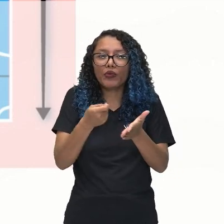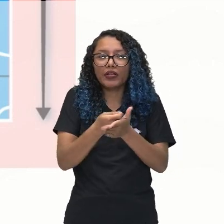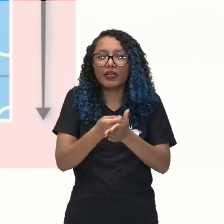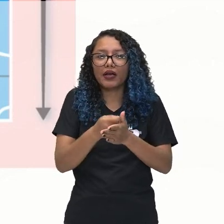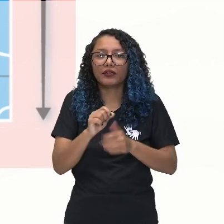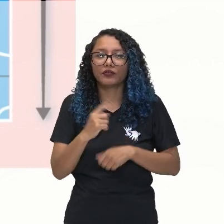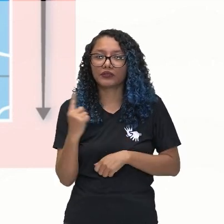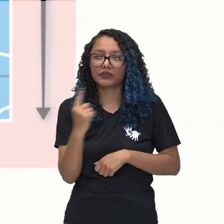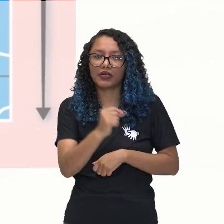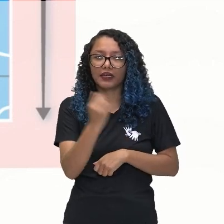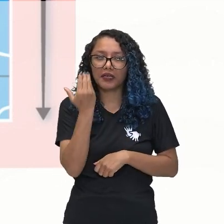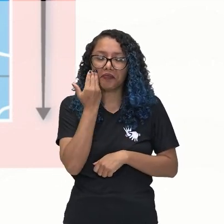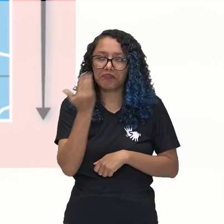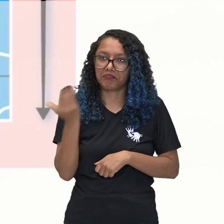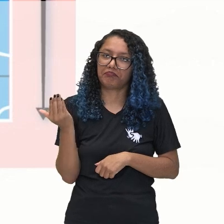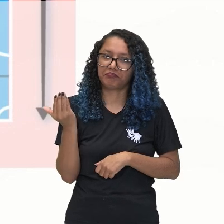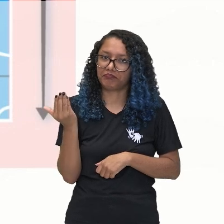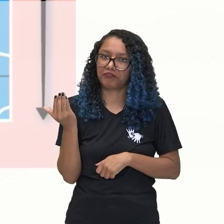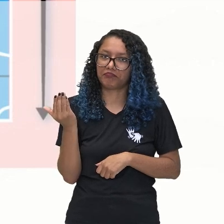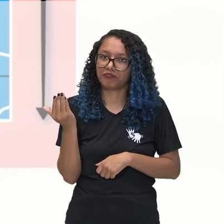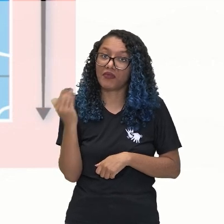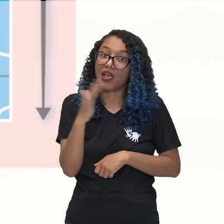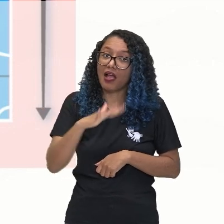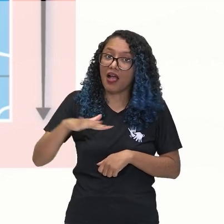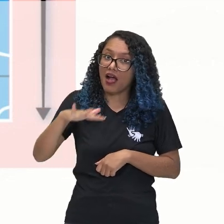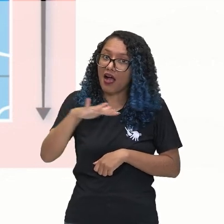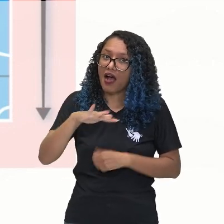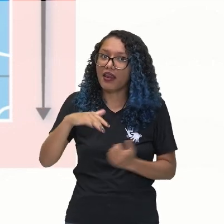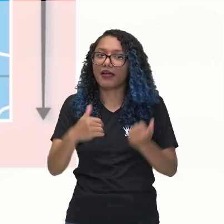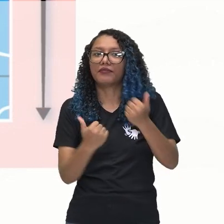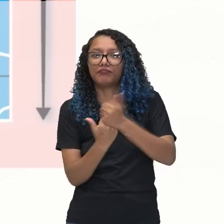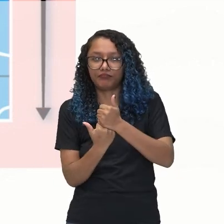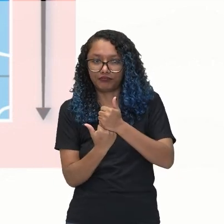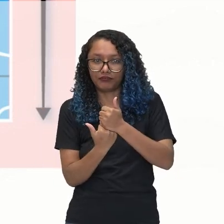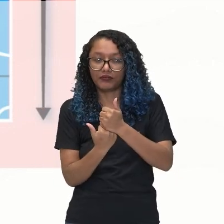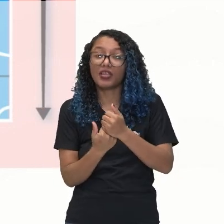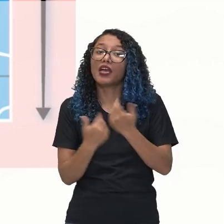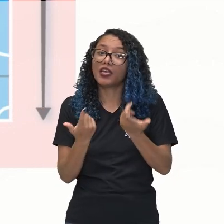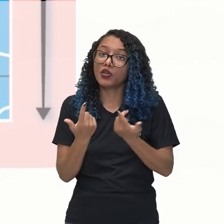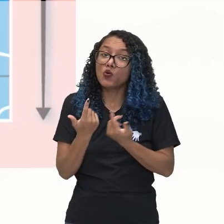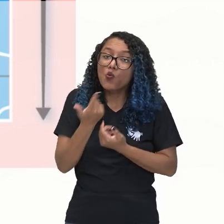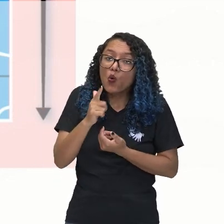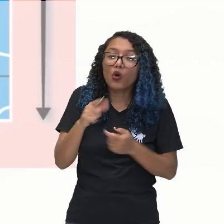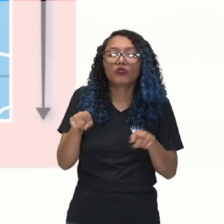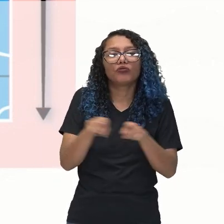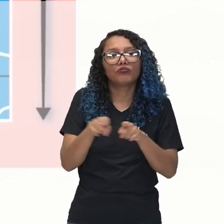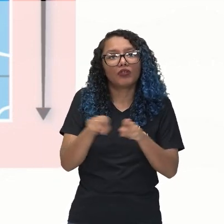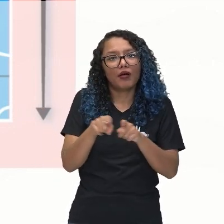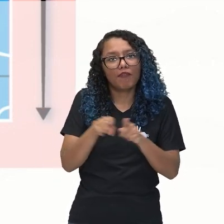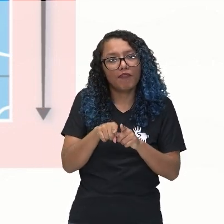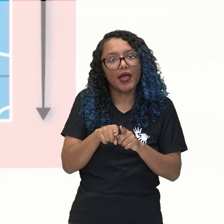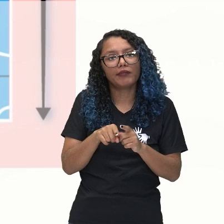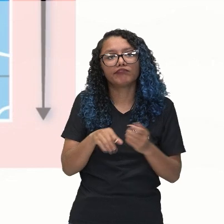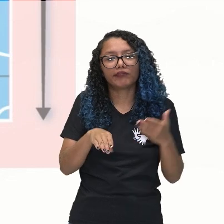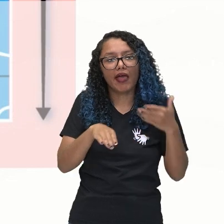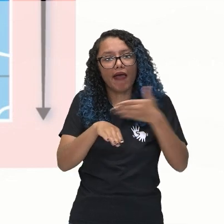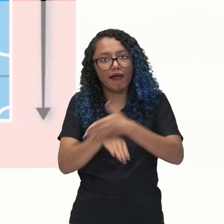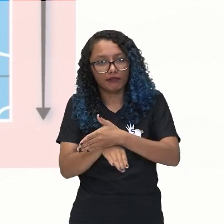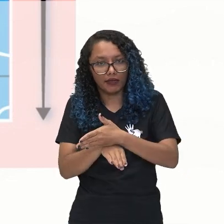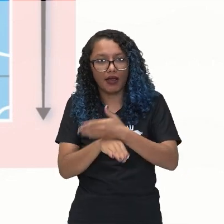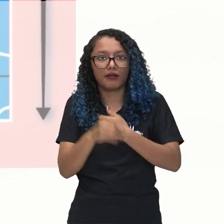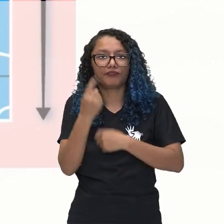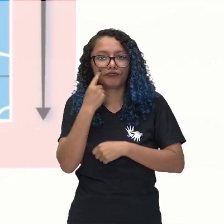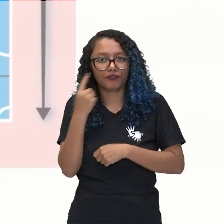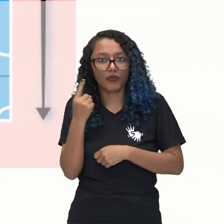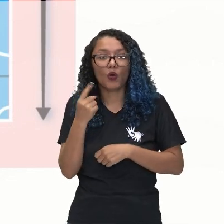obrigatoriamente sair por essa zona e o outro precisa entrar por essa zona.